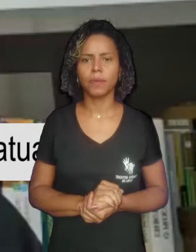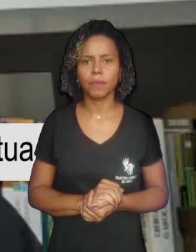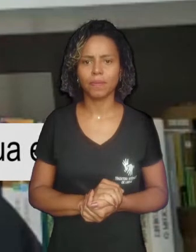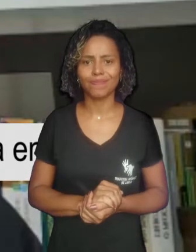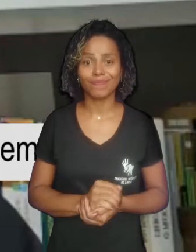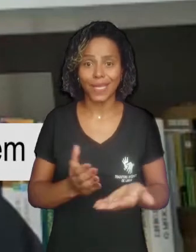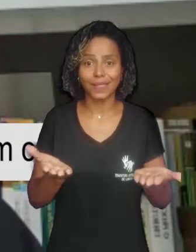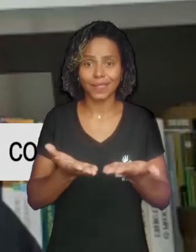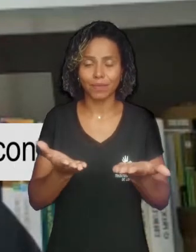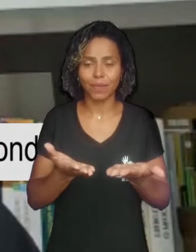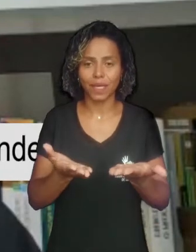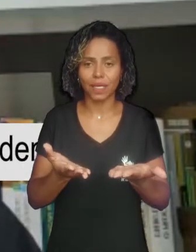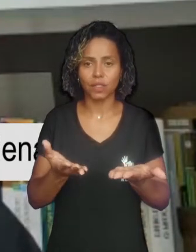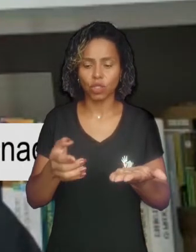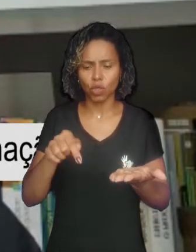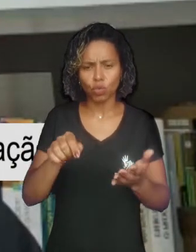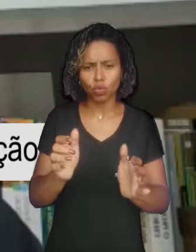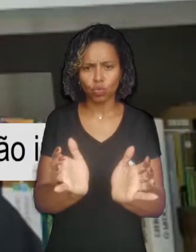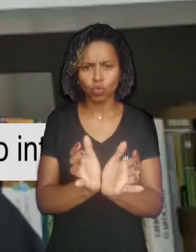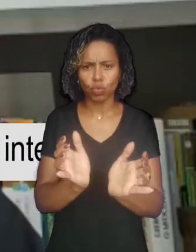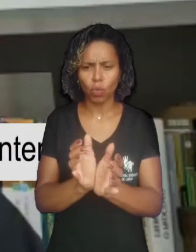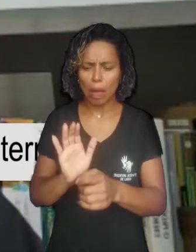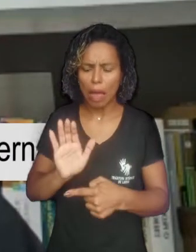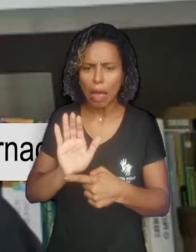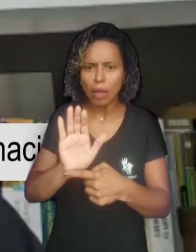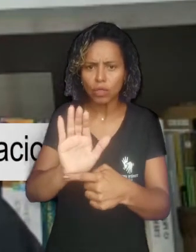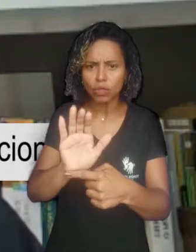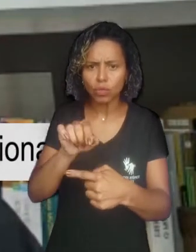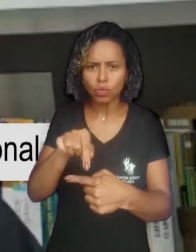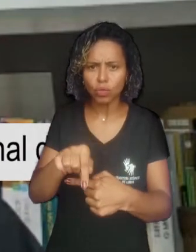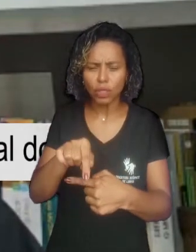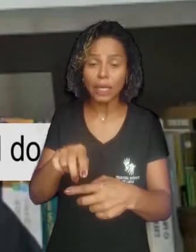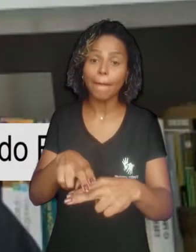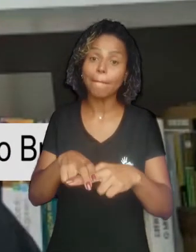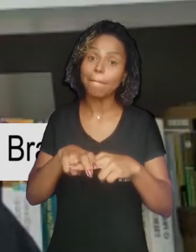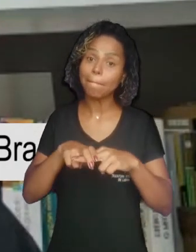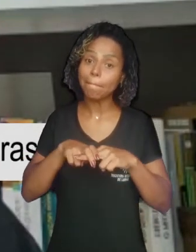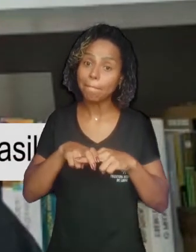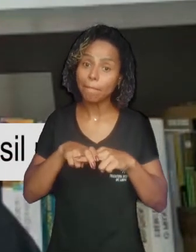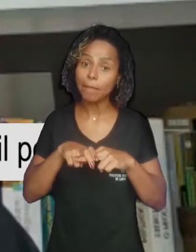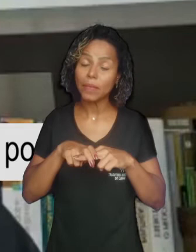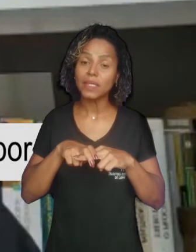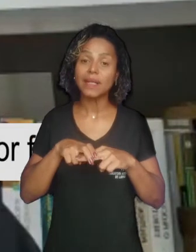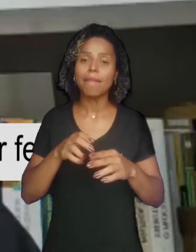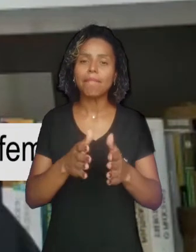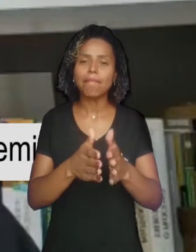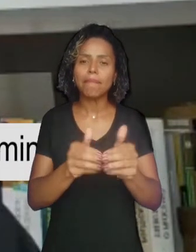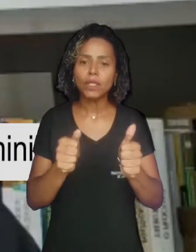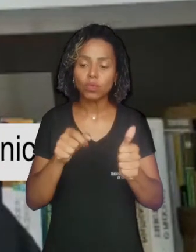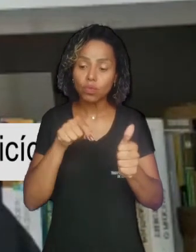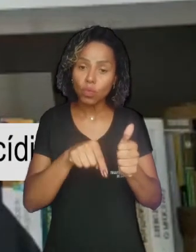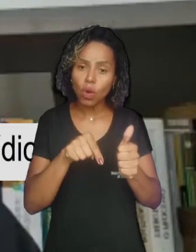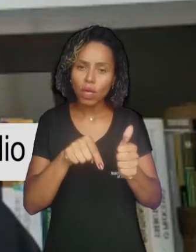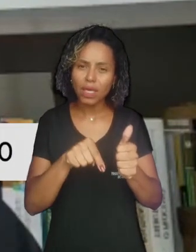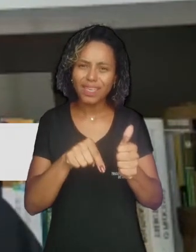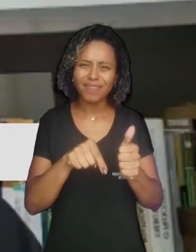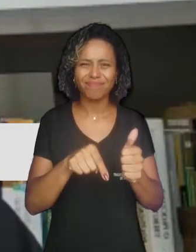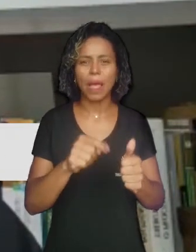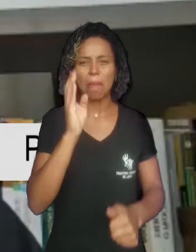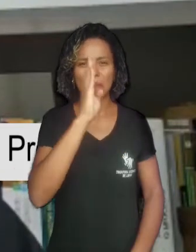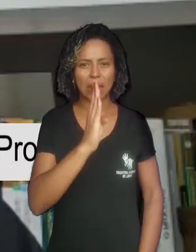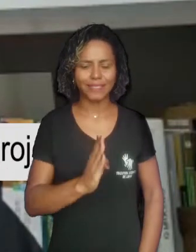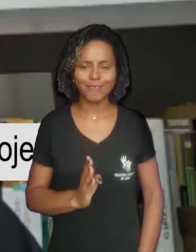violados recentemente a clínica tu ou é importante Memorial que pediu a condenação do estado brasileiro